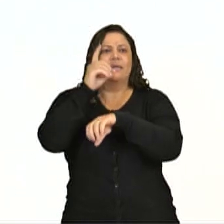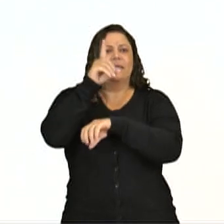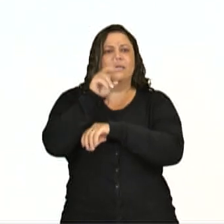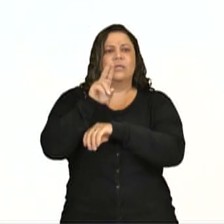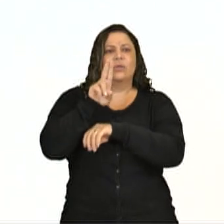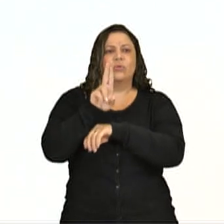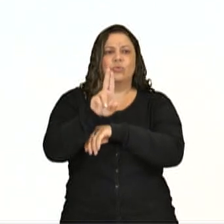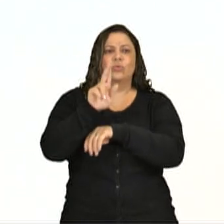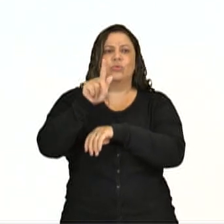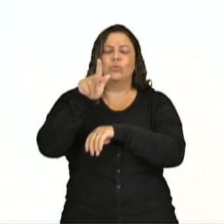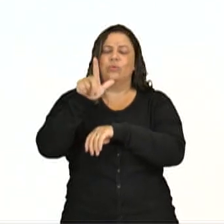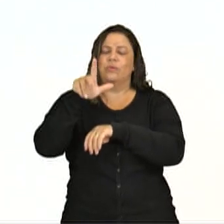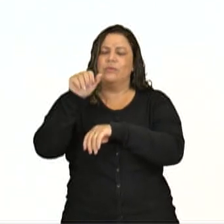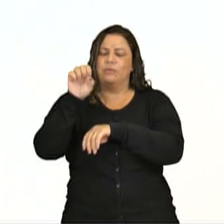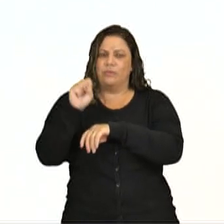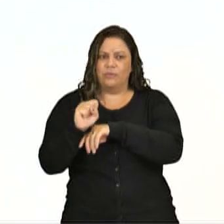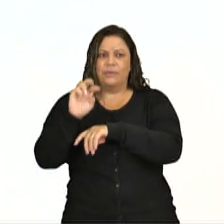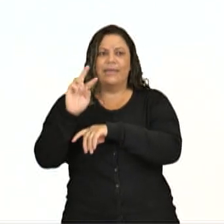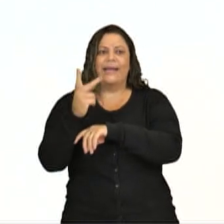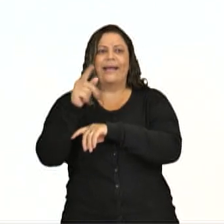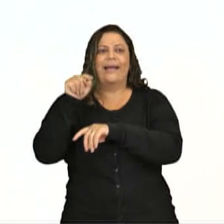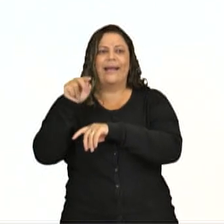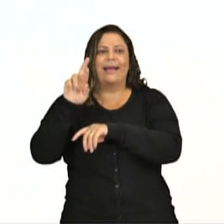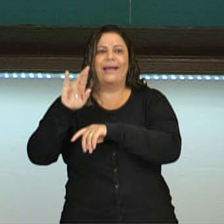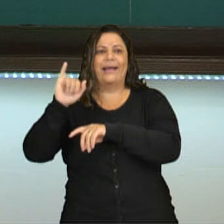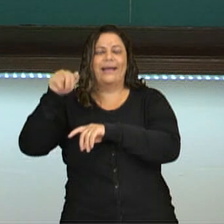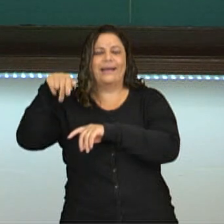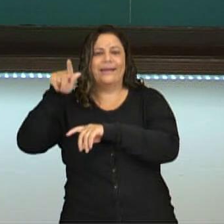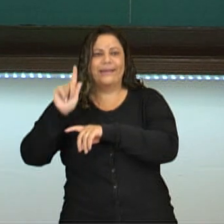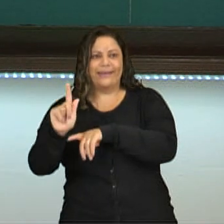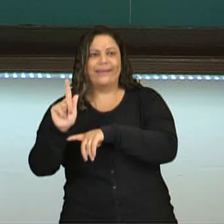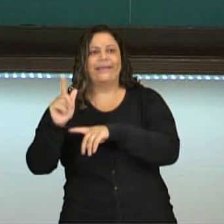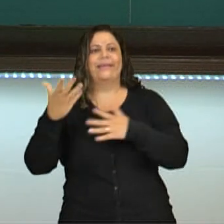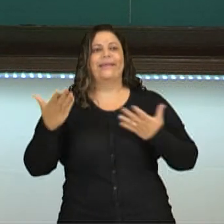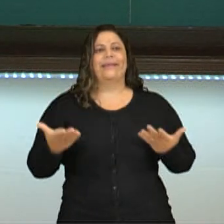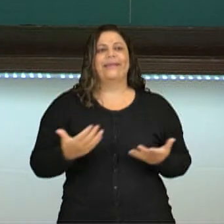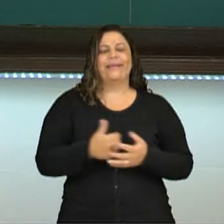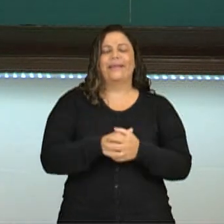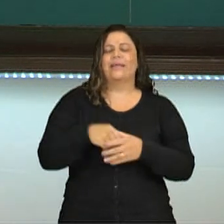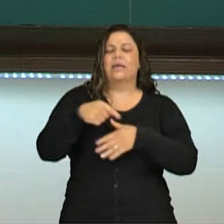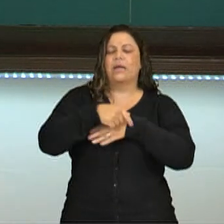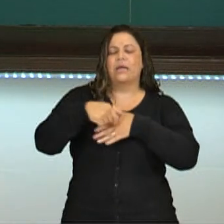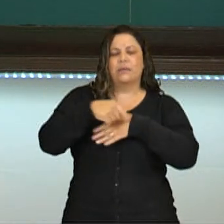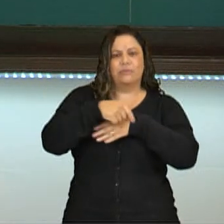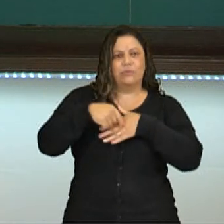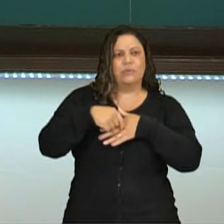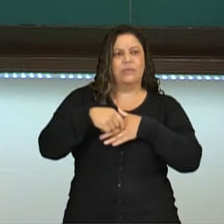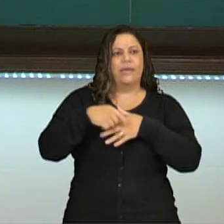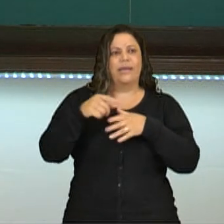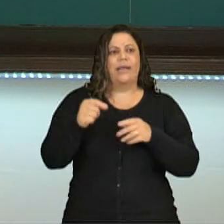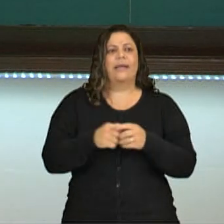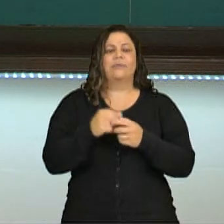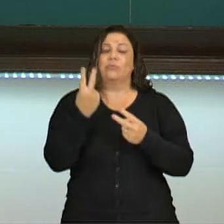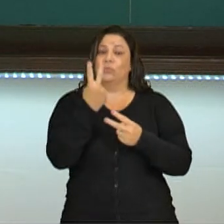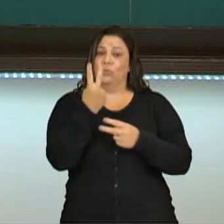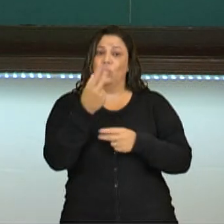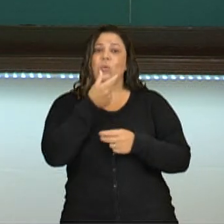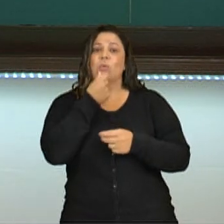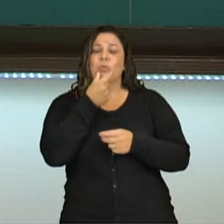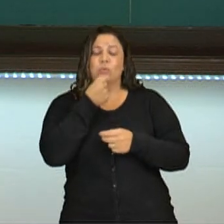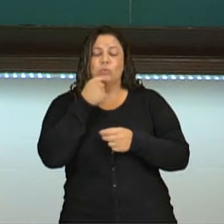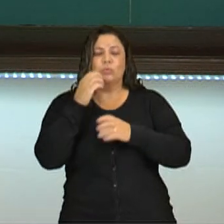Ray Young, da Bell Labs. E vocês vão ver que essa ideia do celular não tem a